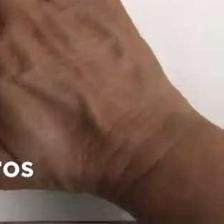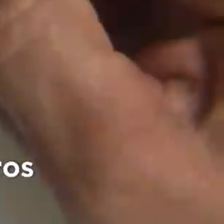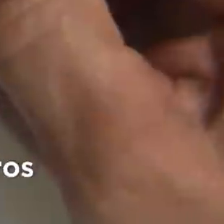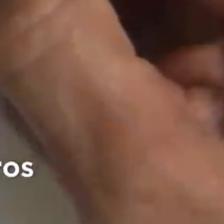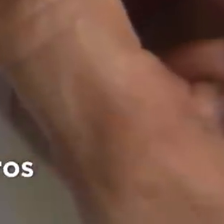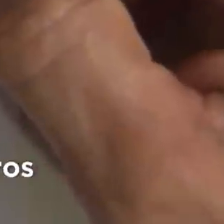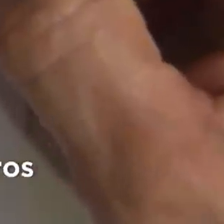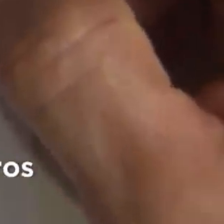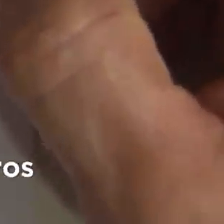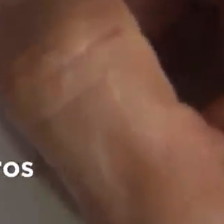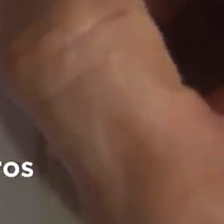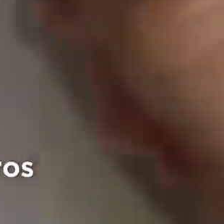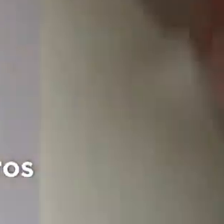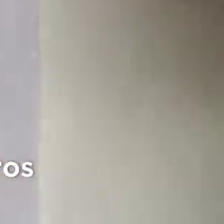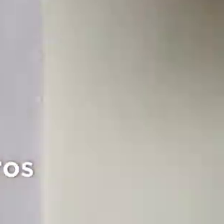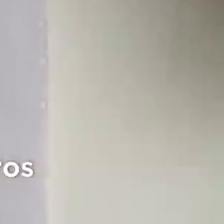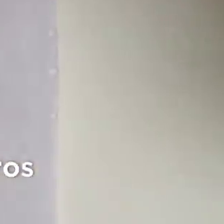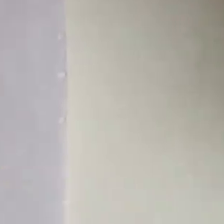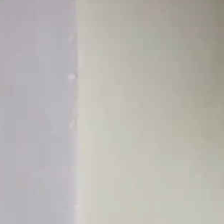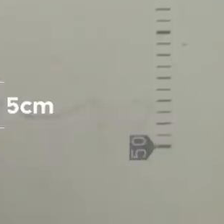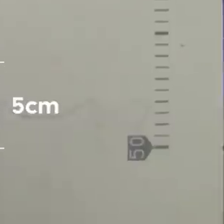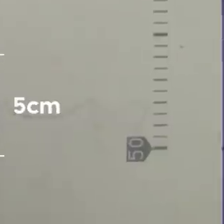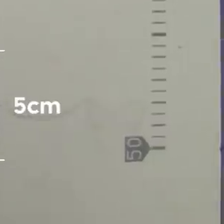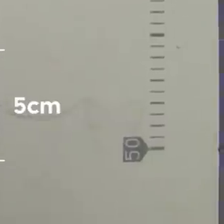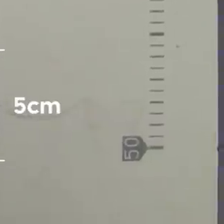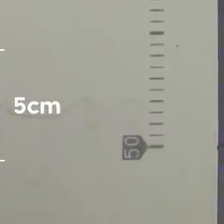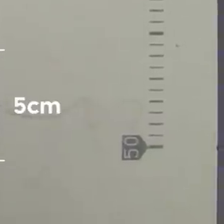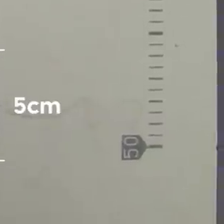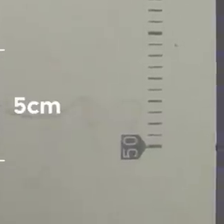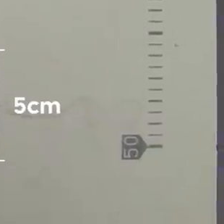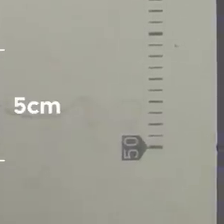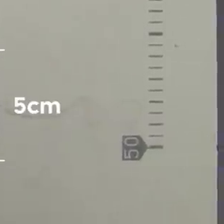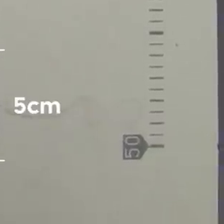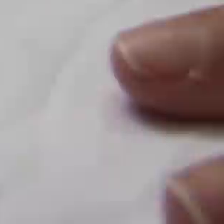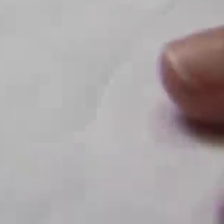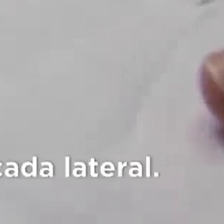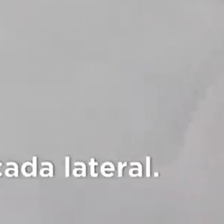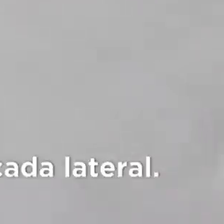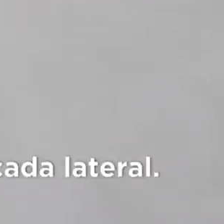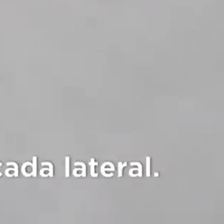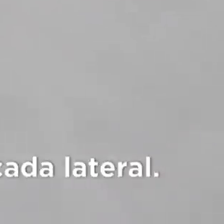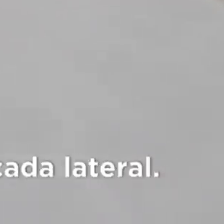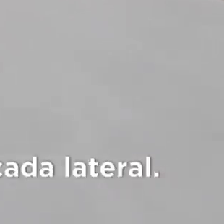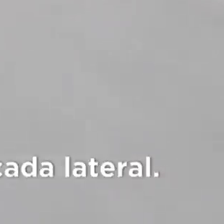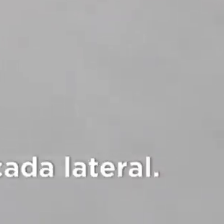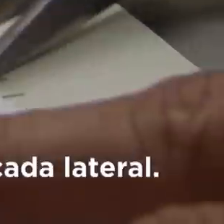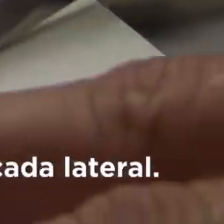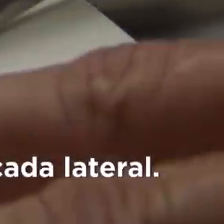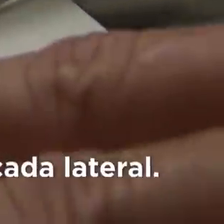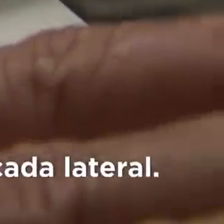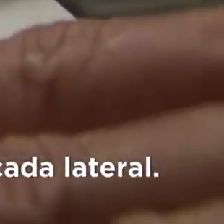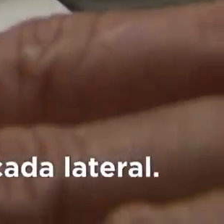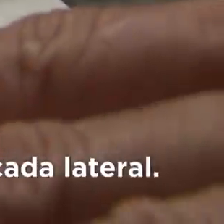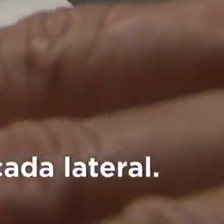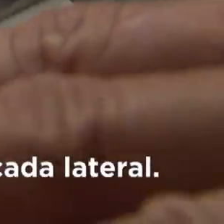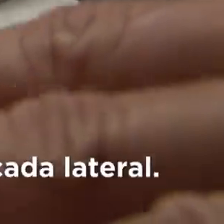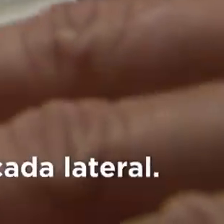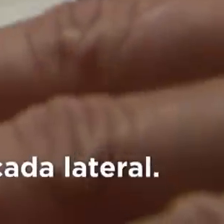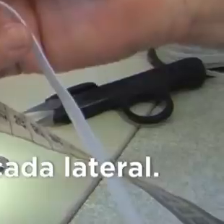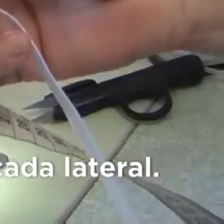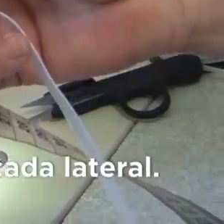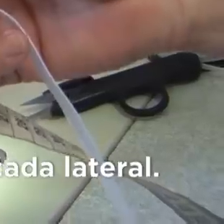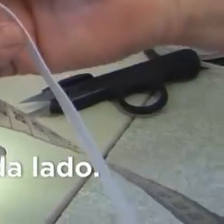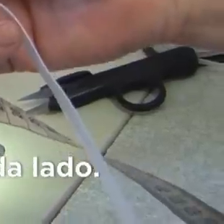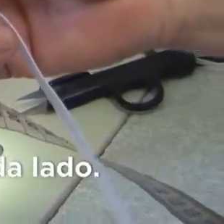Das extremidades, meça 5 cm e faça 4 marcações. Teremos um retângulo com 2 picotes em cada